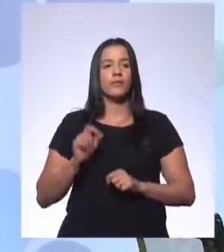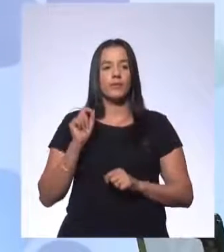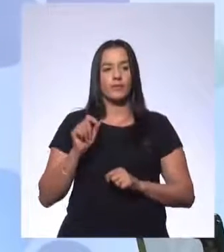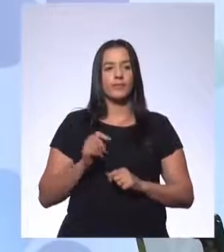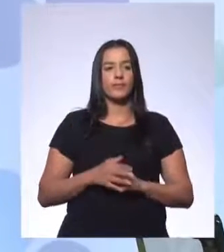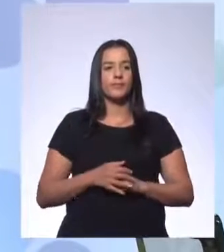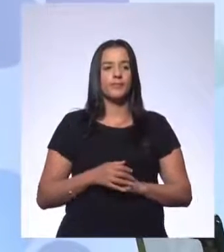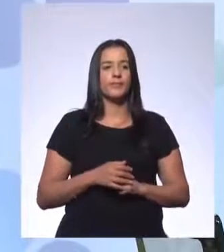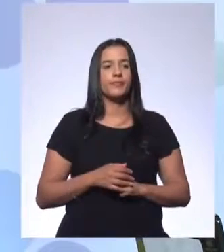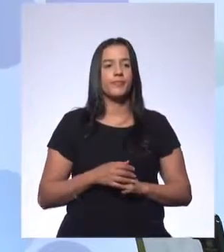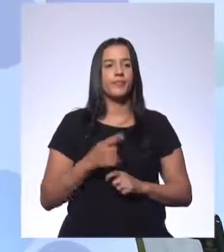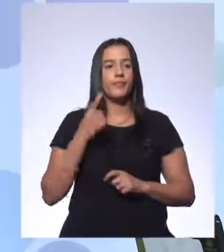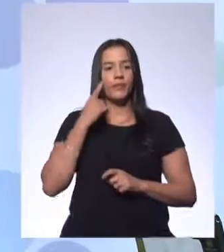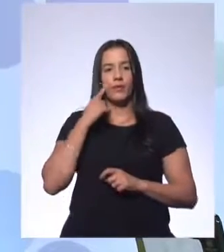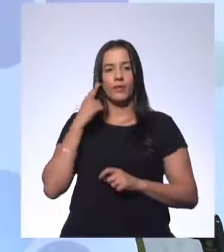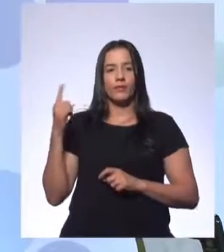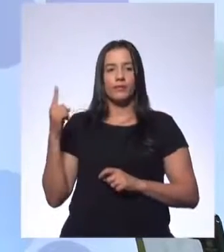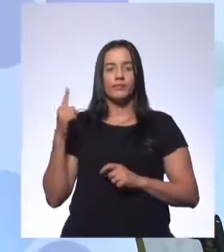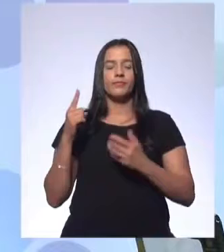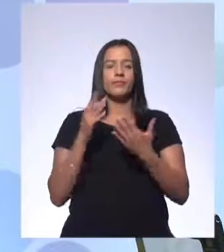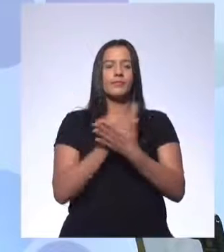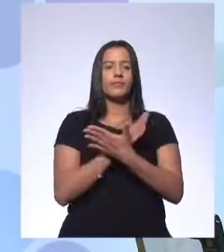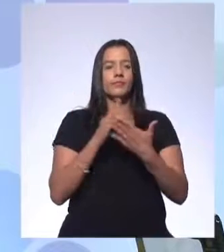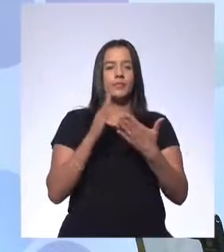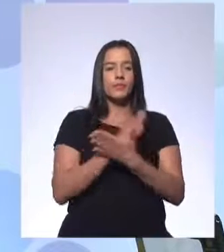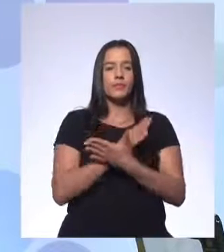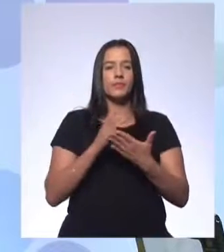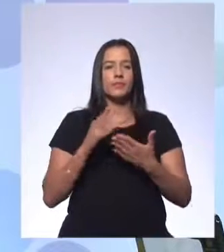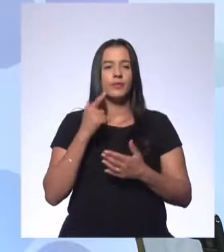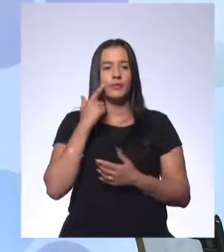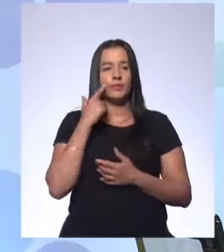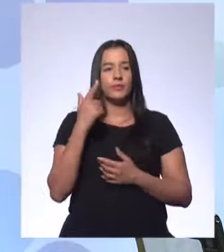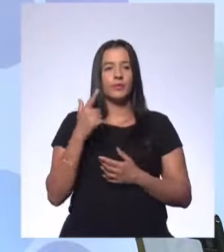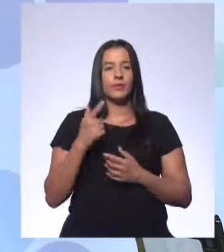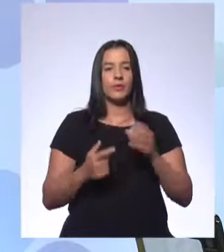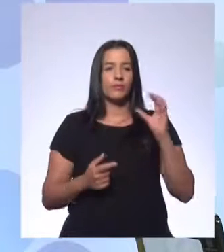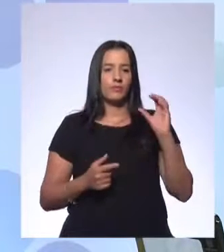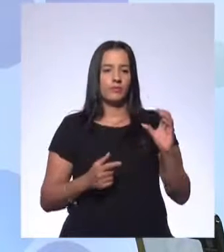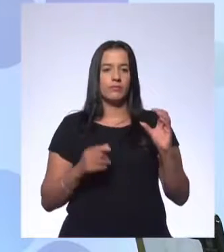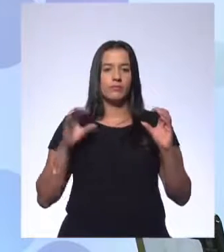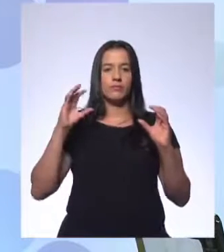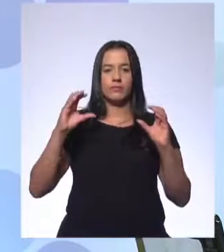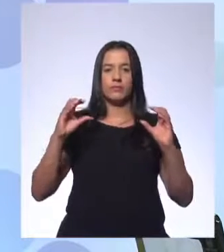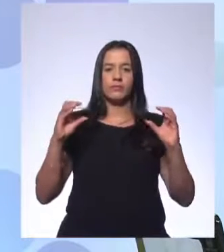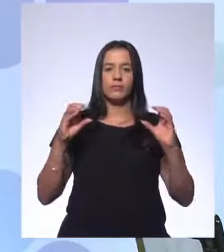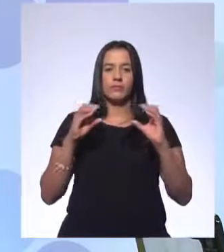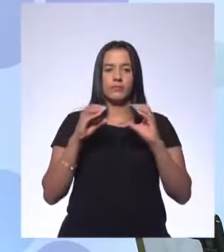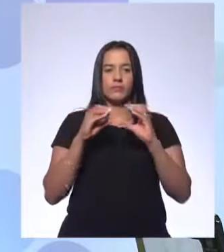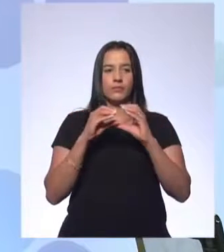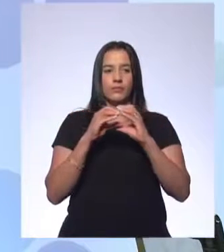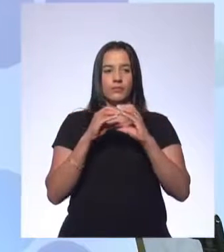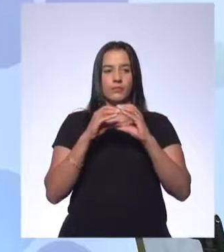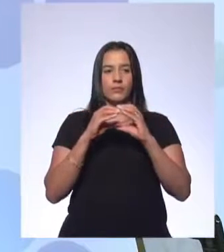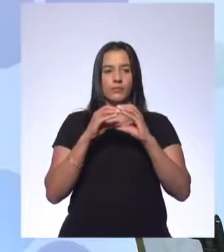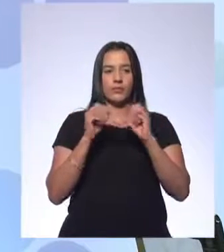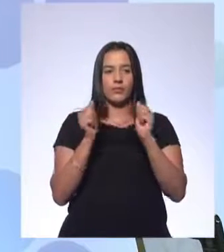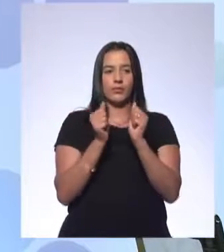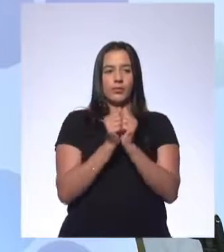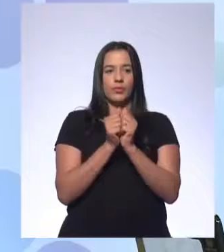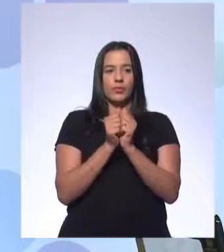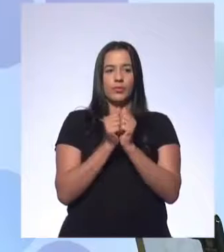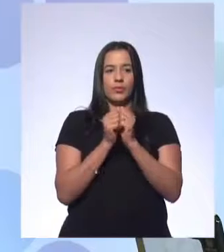funcionando um dos processos, né, de você pegar um deutério e um trítio, ó, e juntar